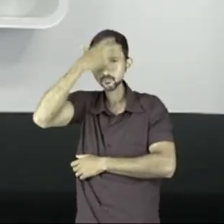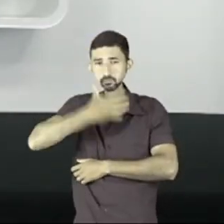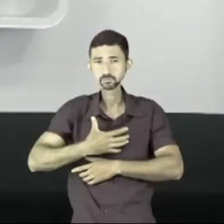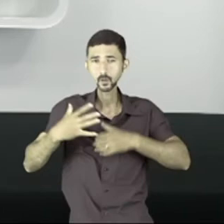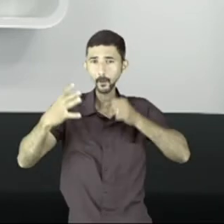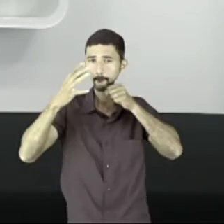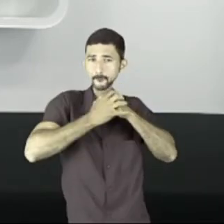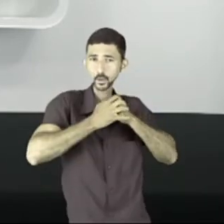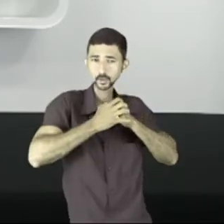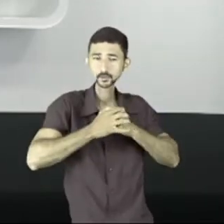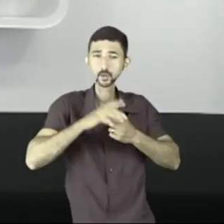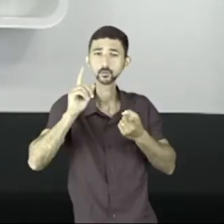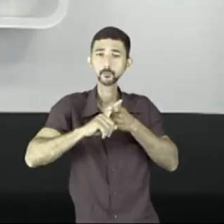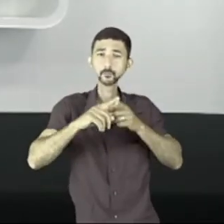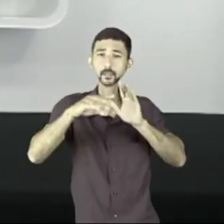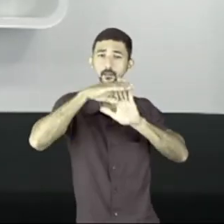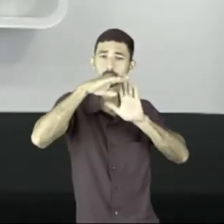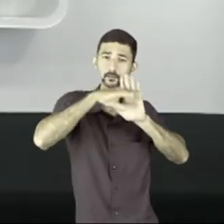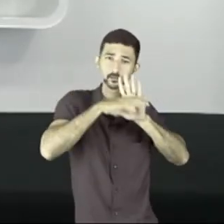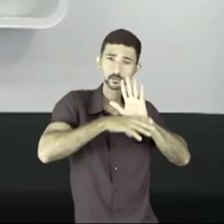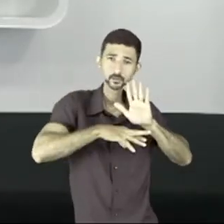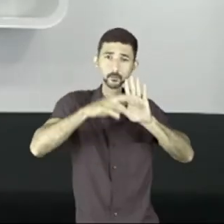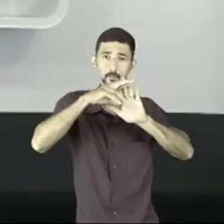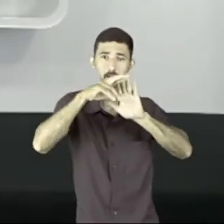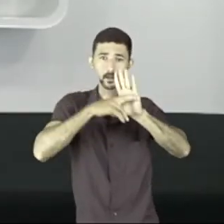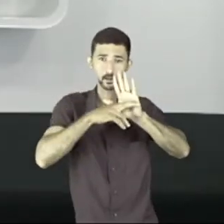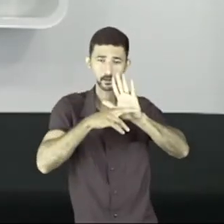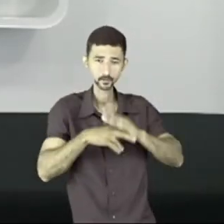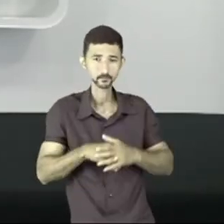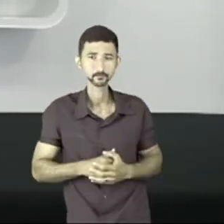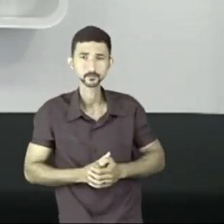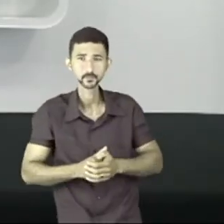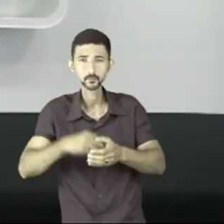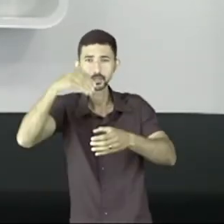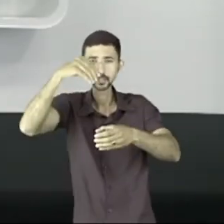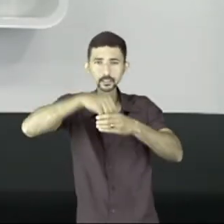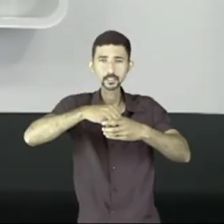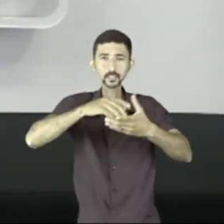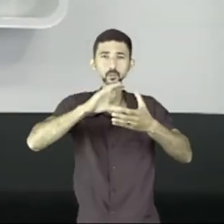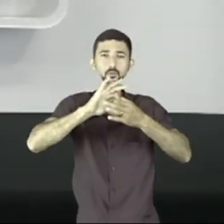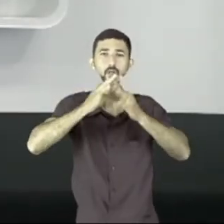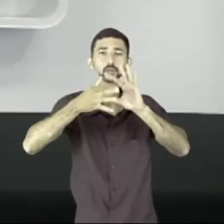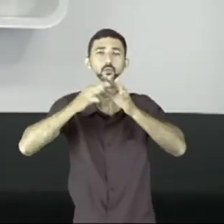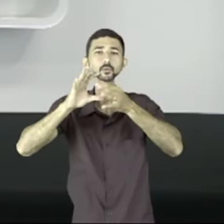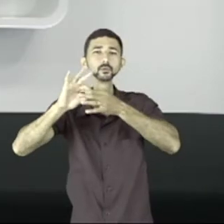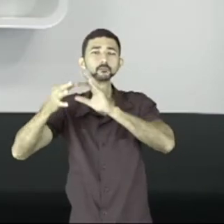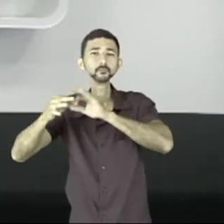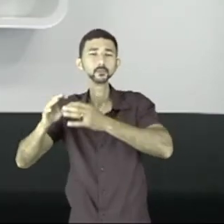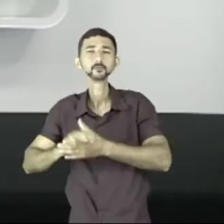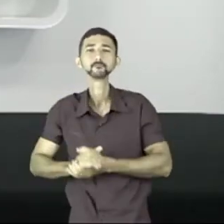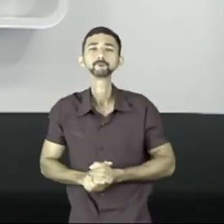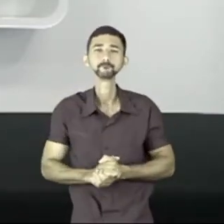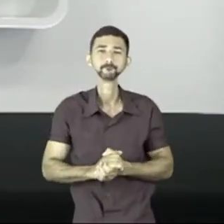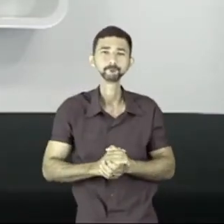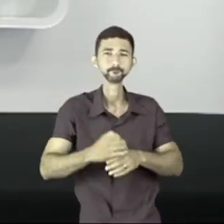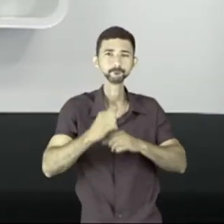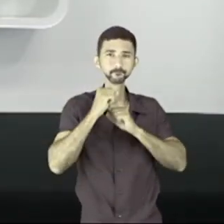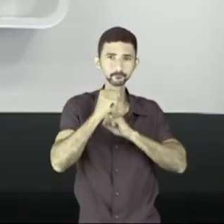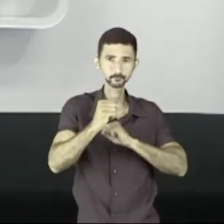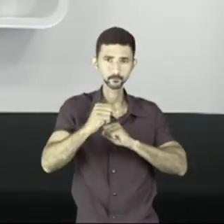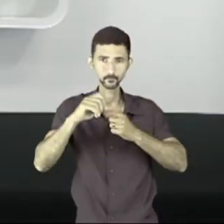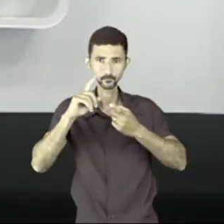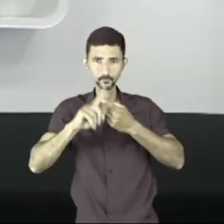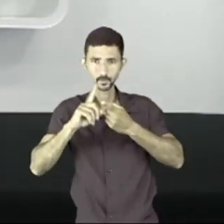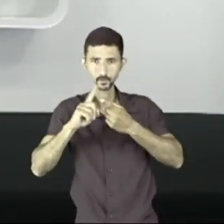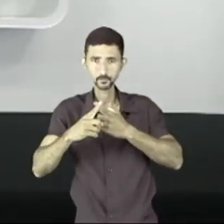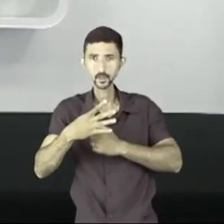regras, também porque a esgrima ela é inserida dentro das Olimpíadas. Então, além de uma luta, ela